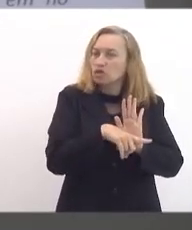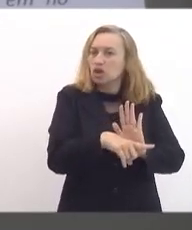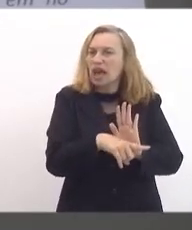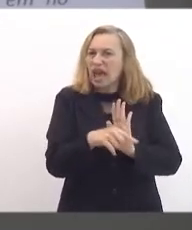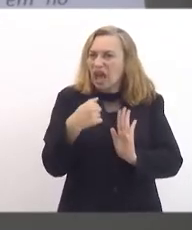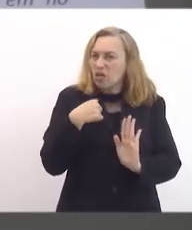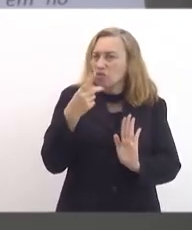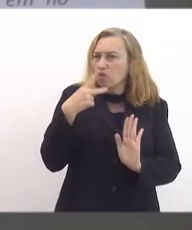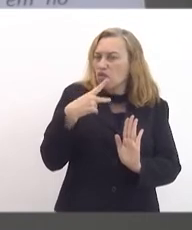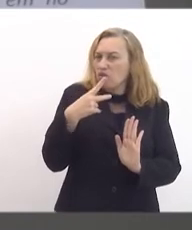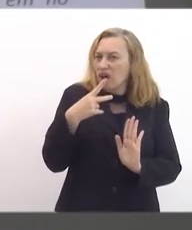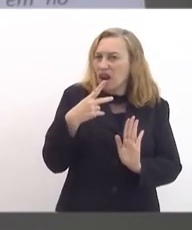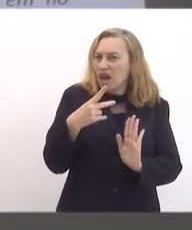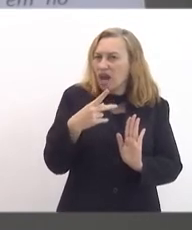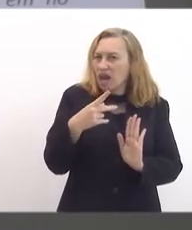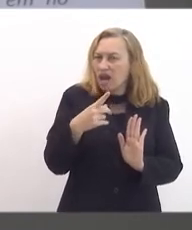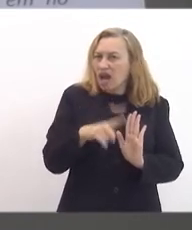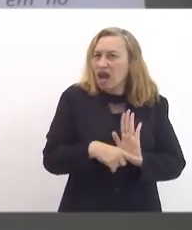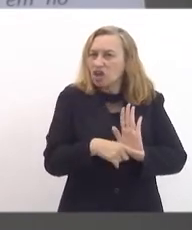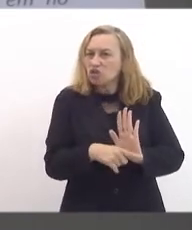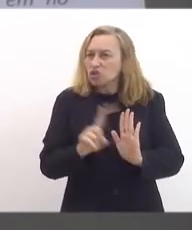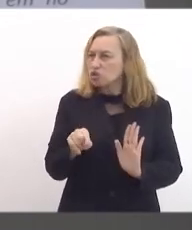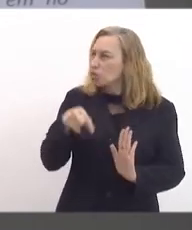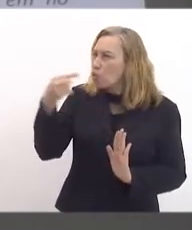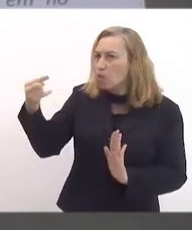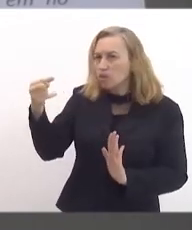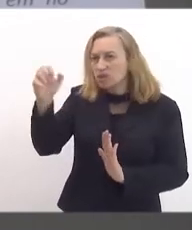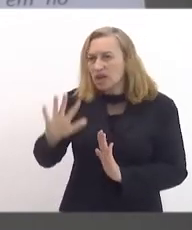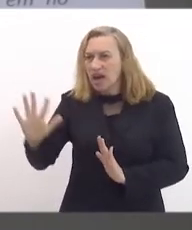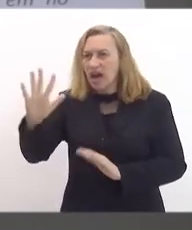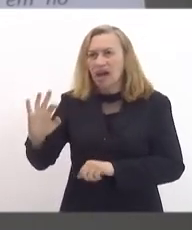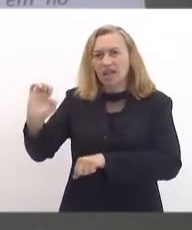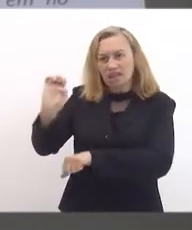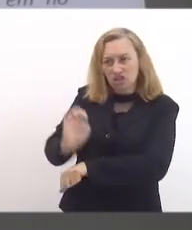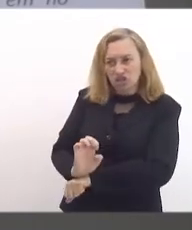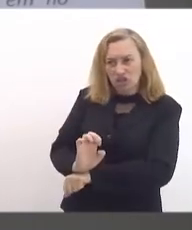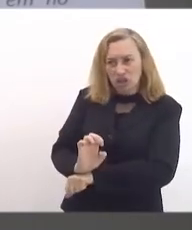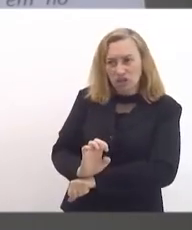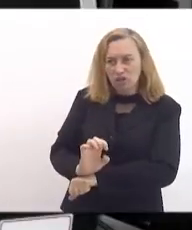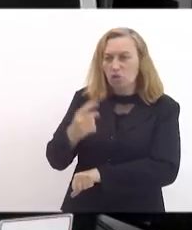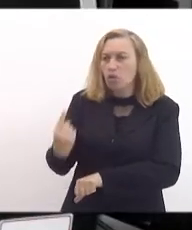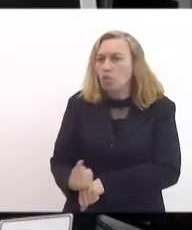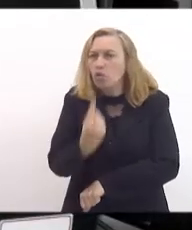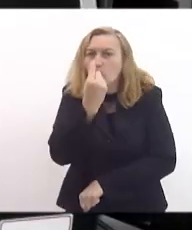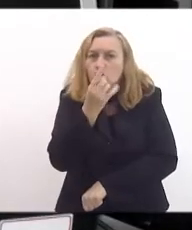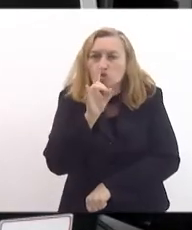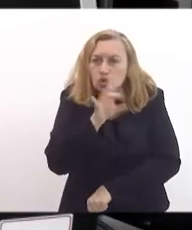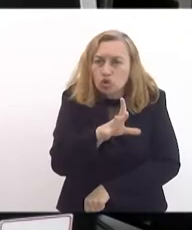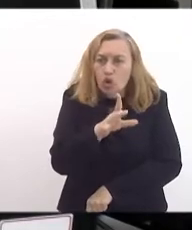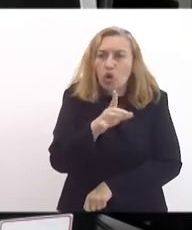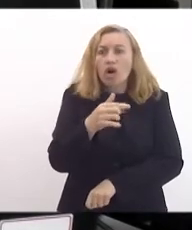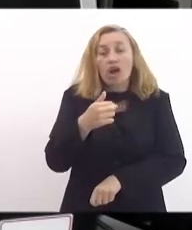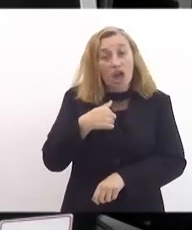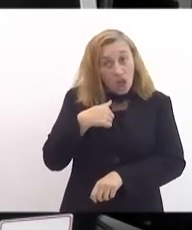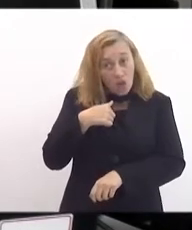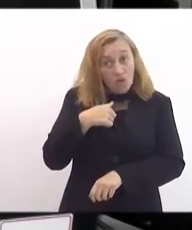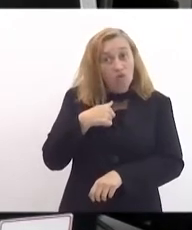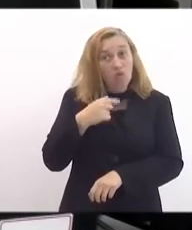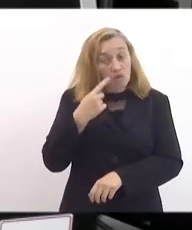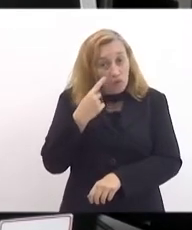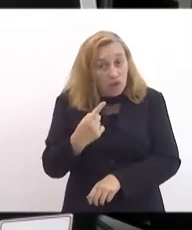vou citar o benefício da outra unidade federada Como é o único paradigma né eu vou no